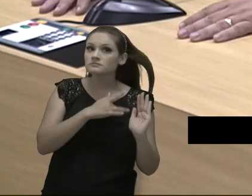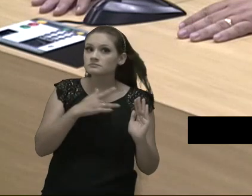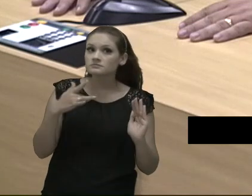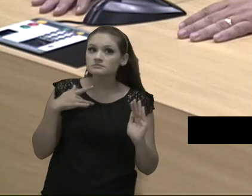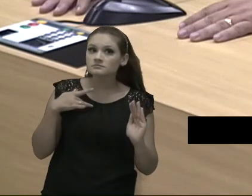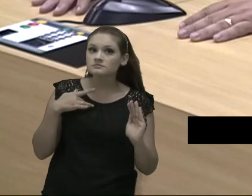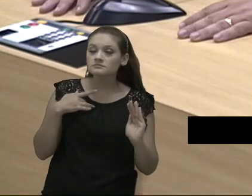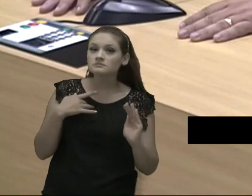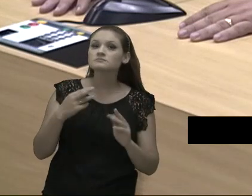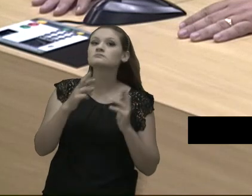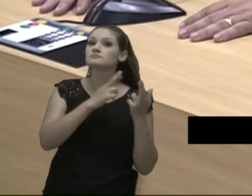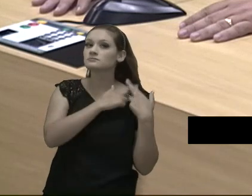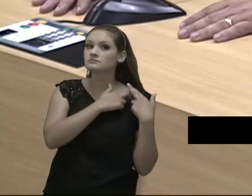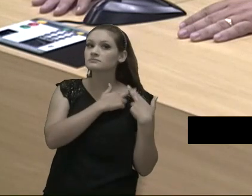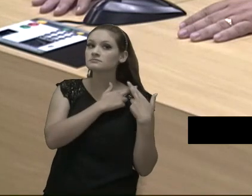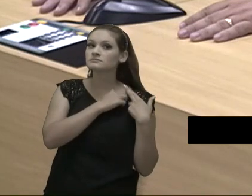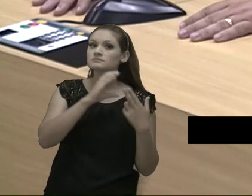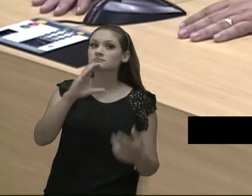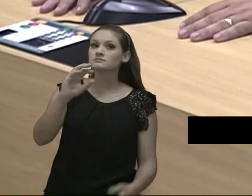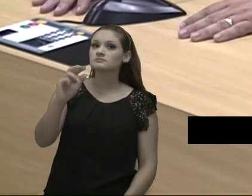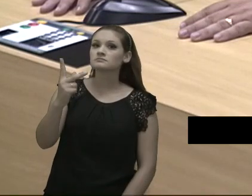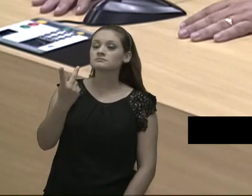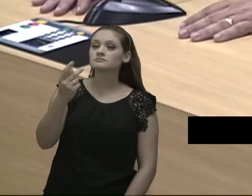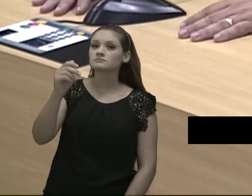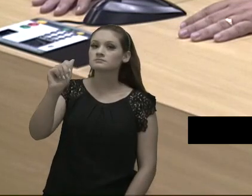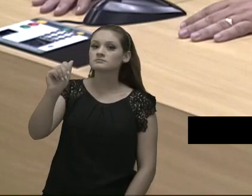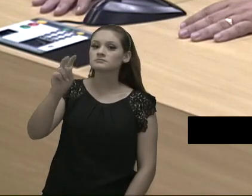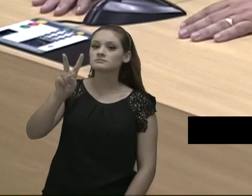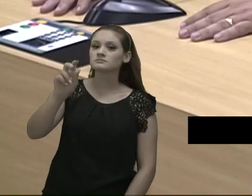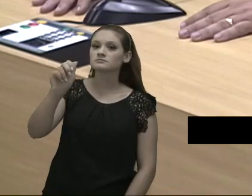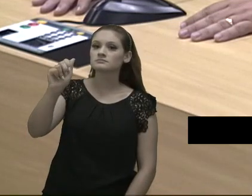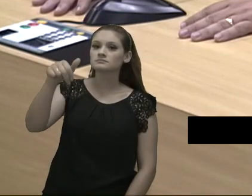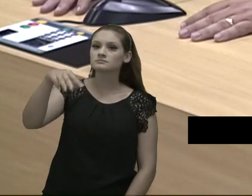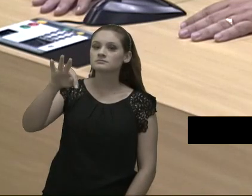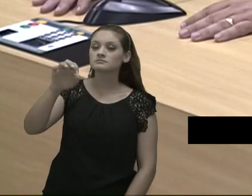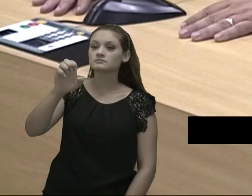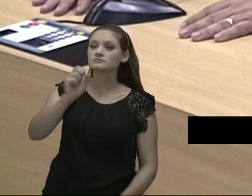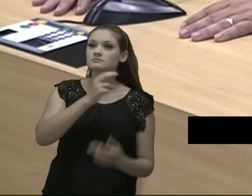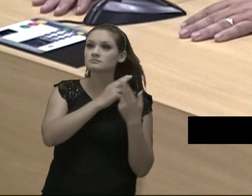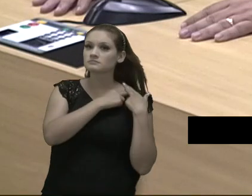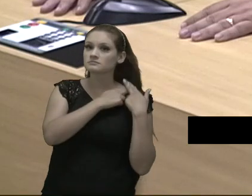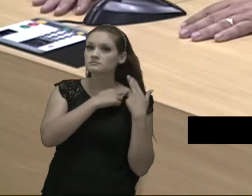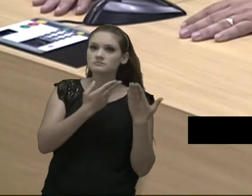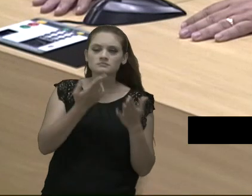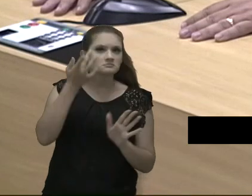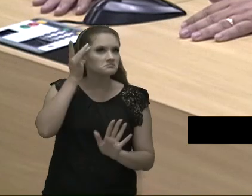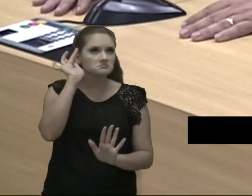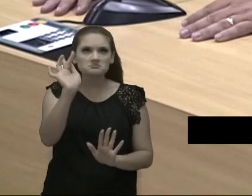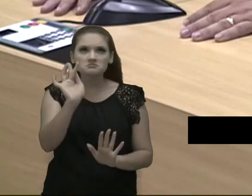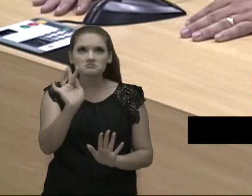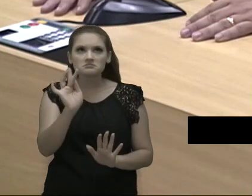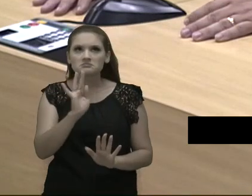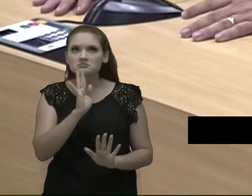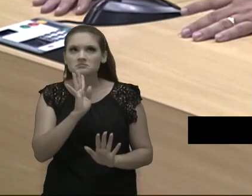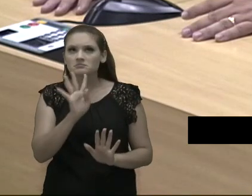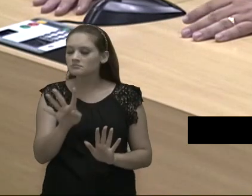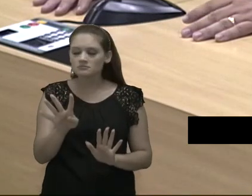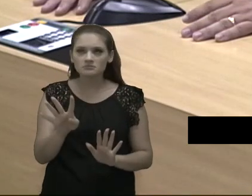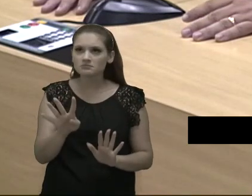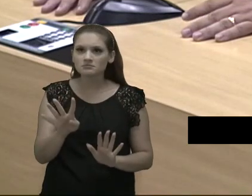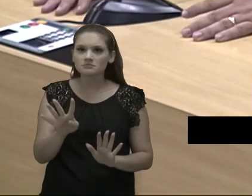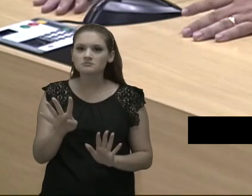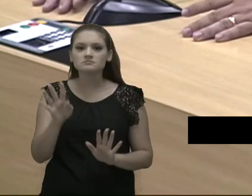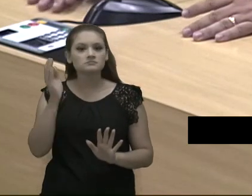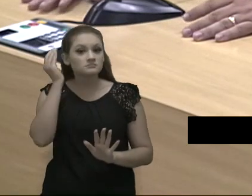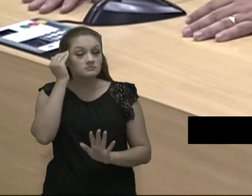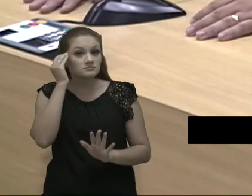unidades que é responsável pela Chavantes, é responsável. O senhor não sabe ou o senhor desconhece? Né? O senhor